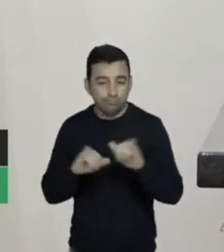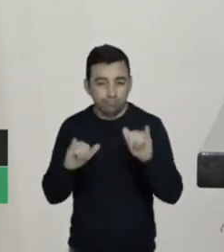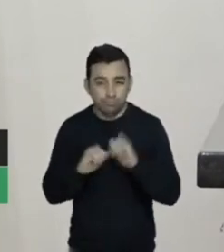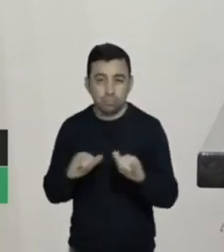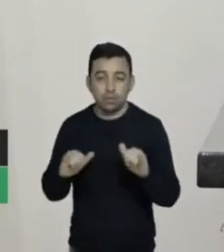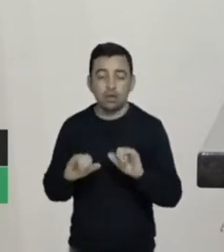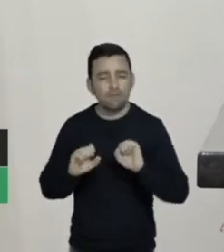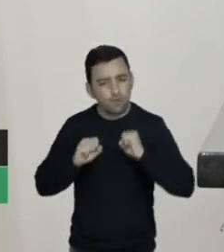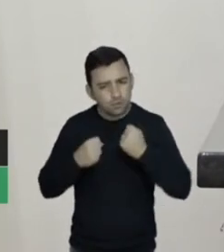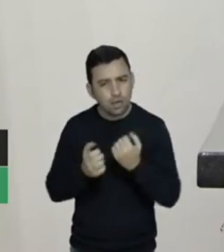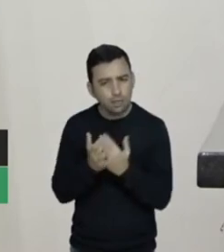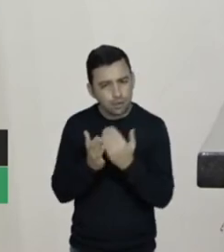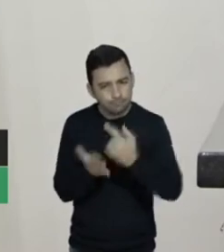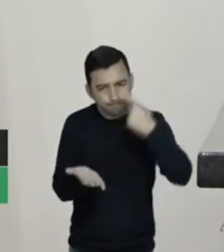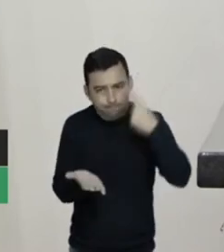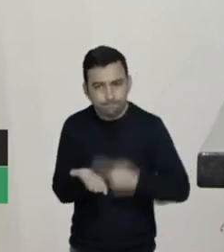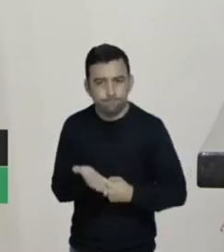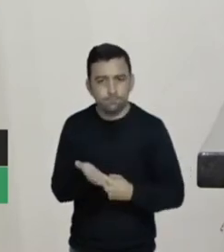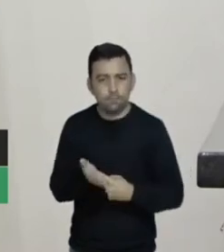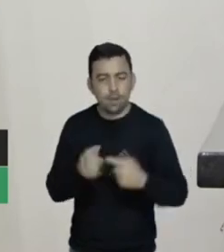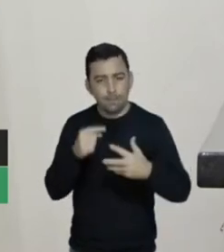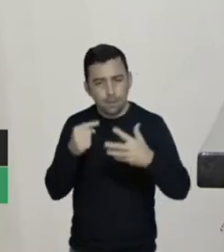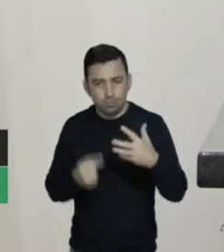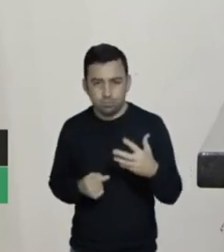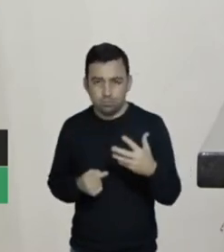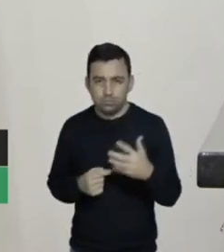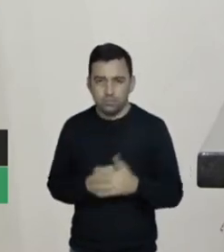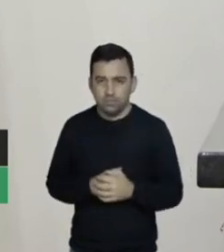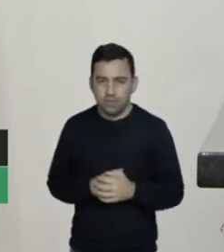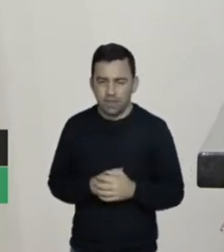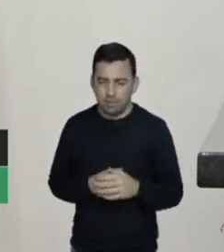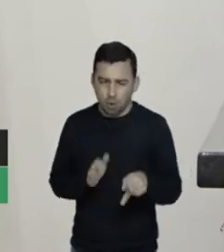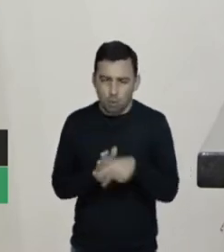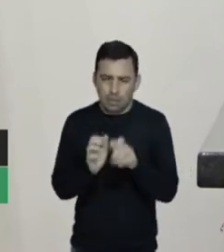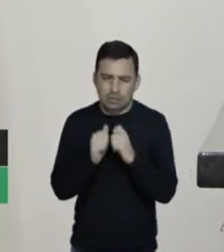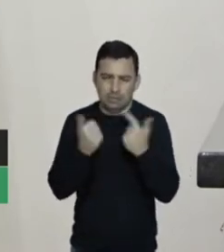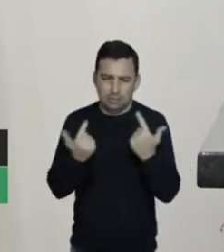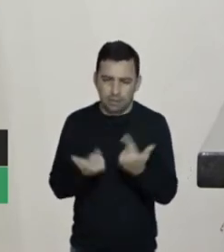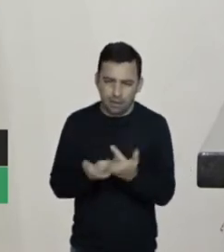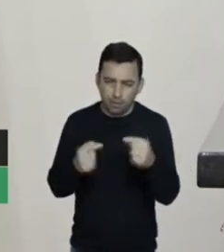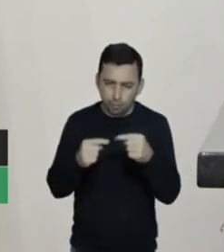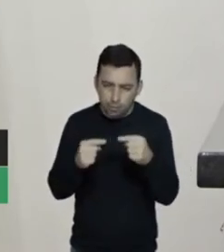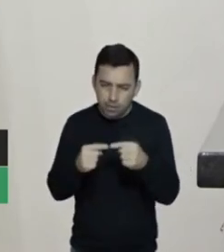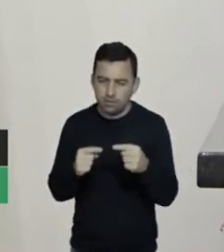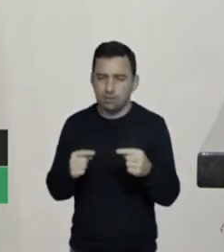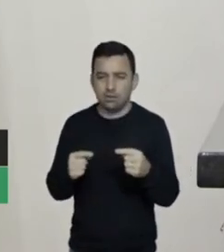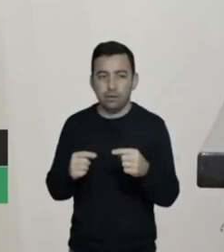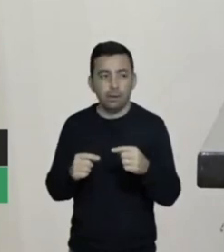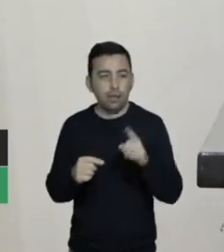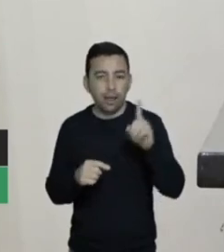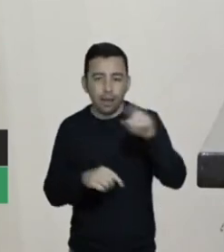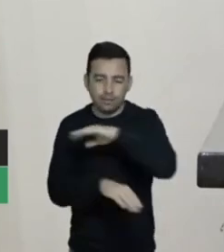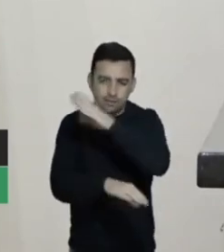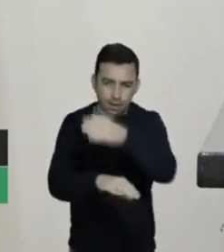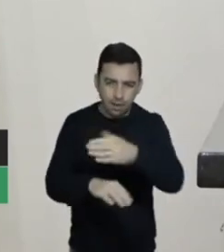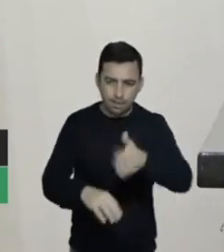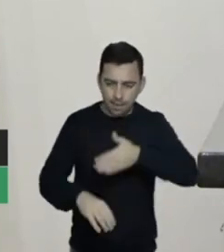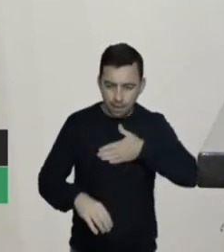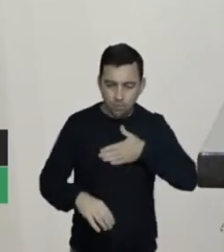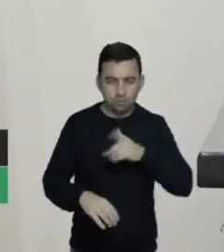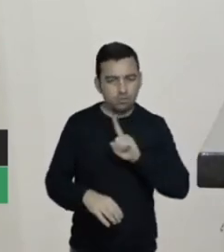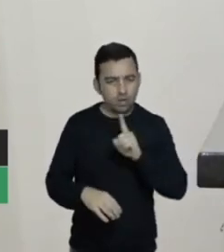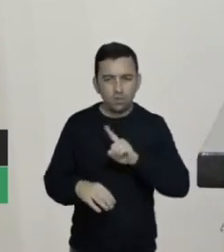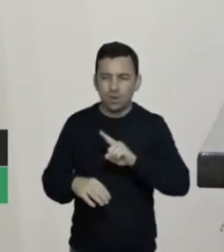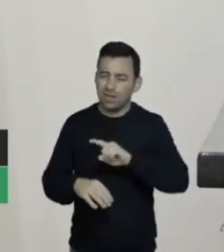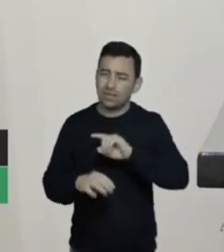reforçar um compromisso uma pauta não é uma pauta da Assembleia Legislativa não é uma pauta da bancada da Serra não é uma pauta deste deputado mas